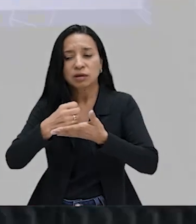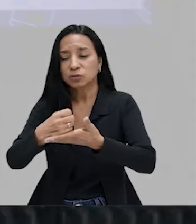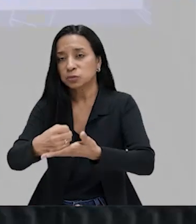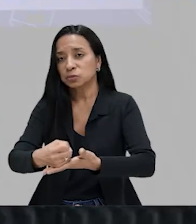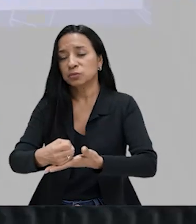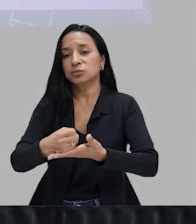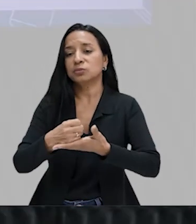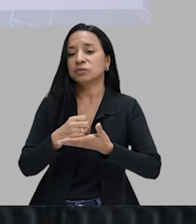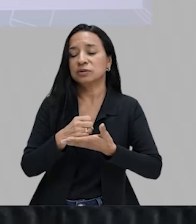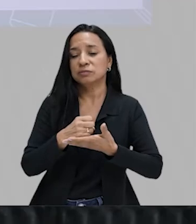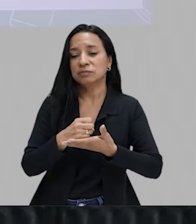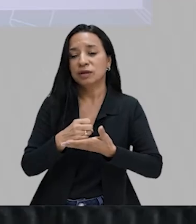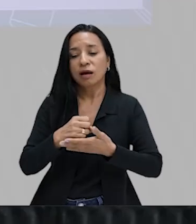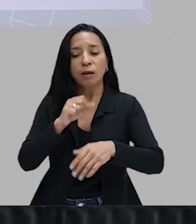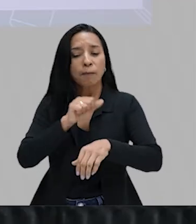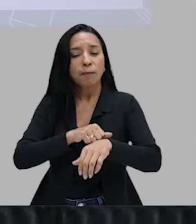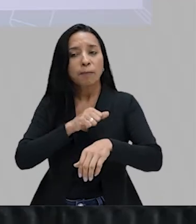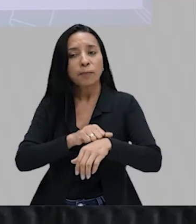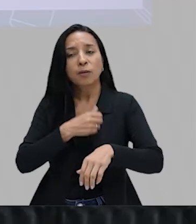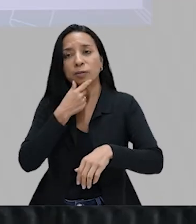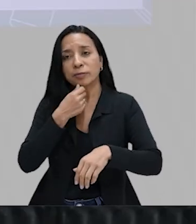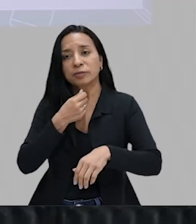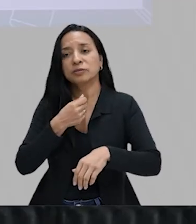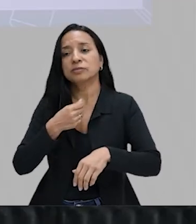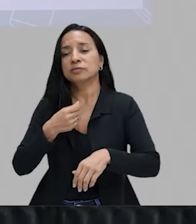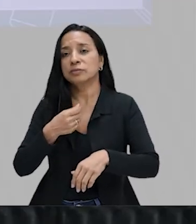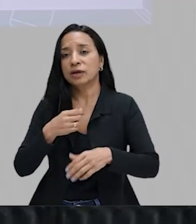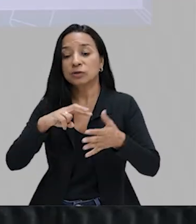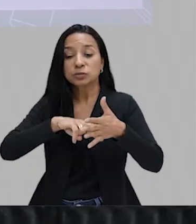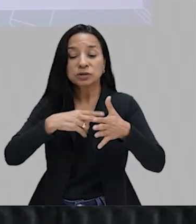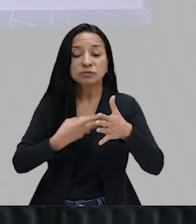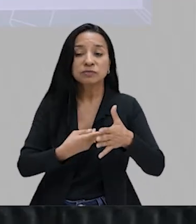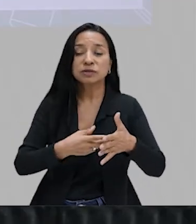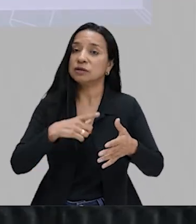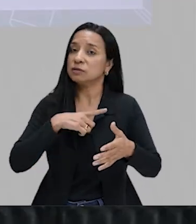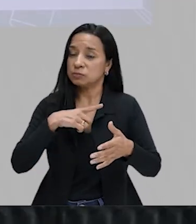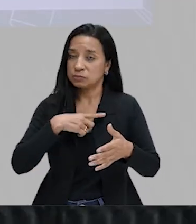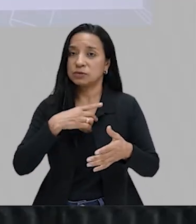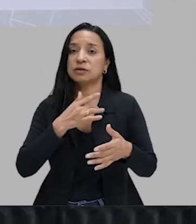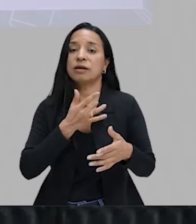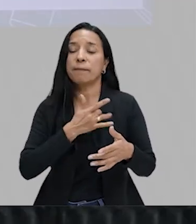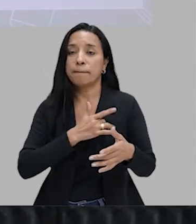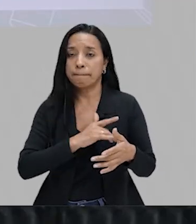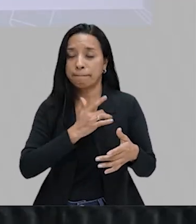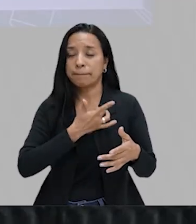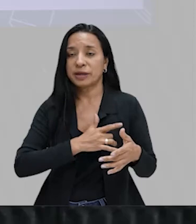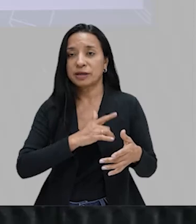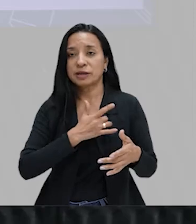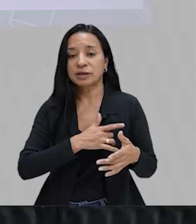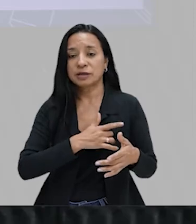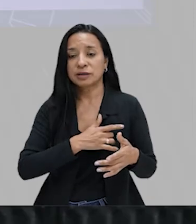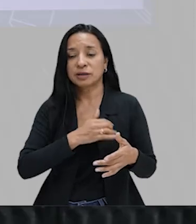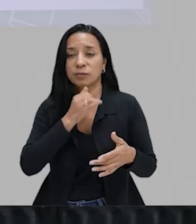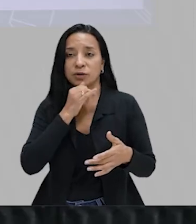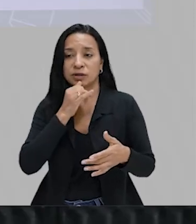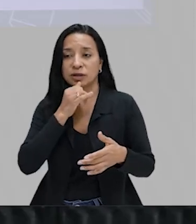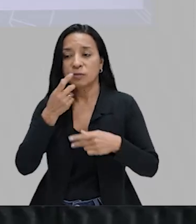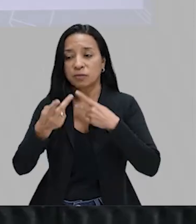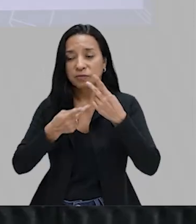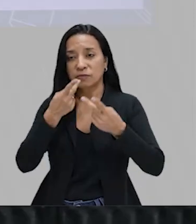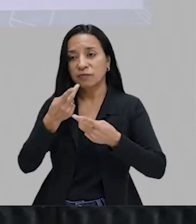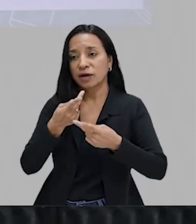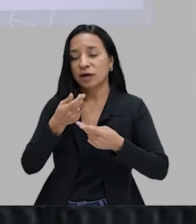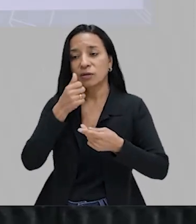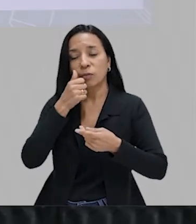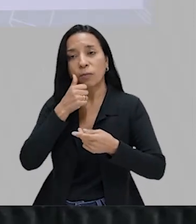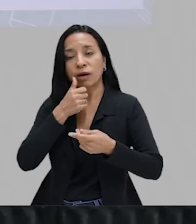pobre menino, aí no sentido de ter compaixão por ele. Mas quando eu digo eles são meninos pobres, né, não tem alimentação, não tem uma